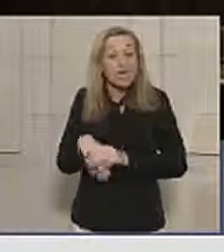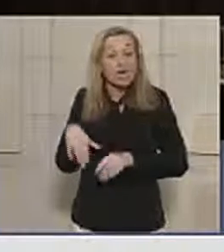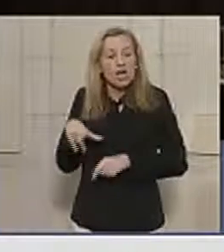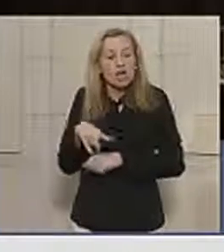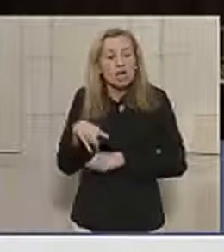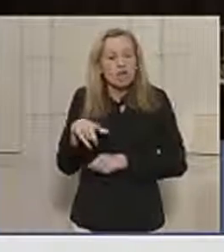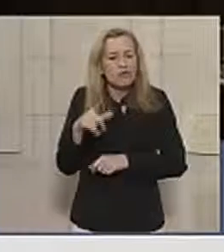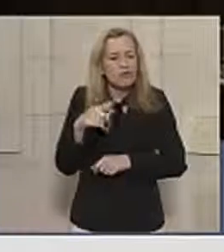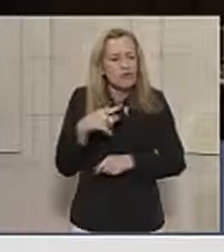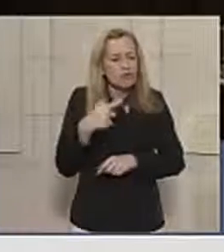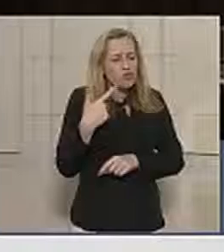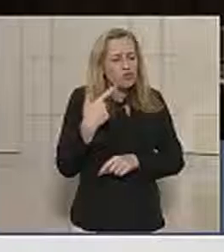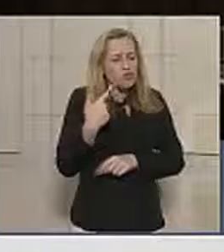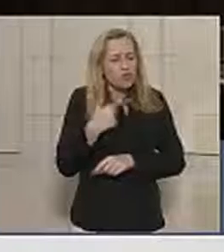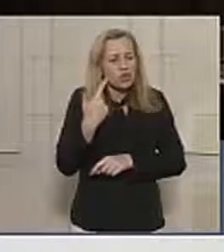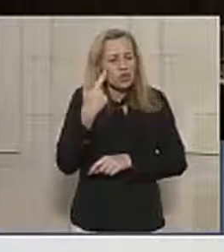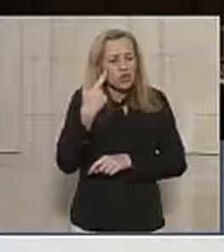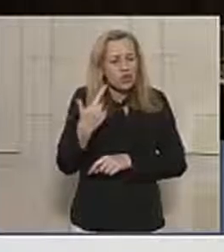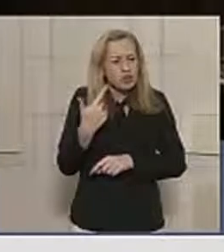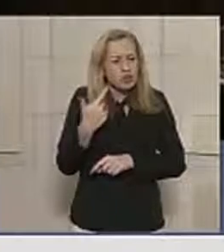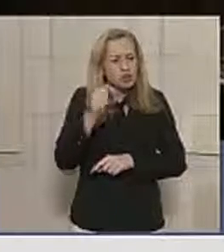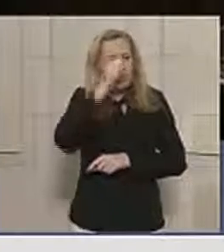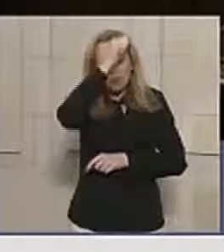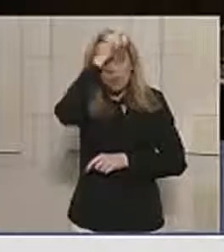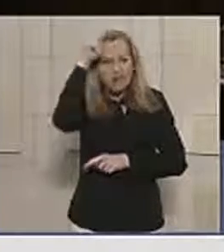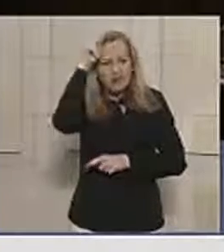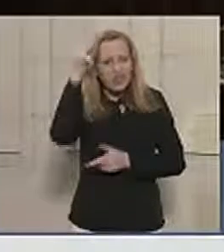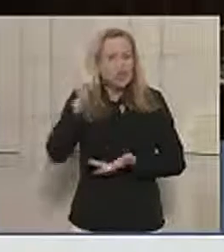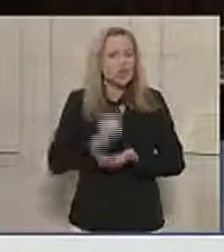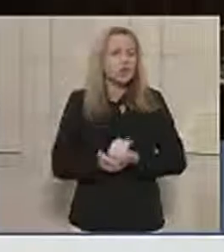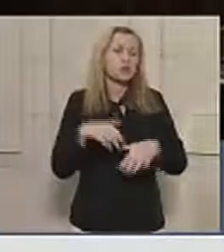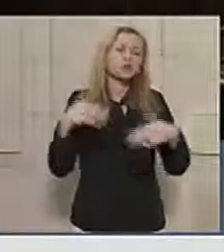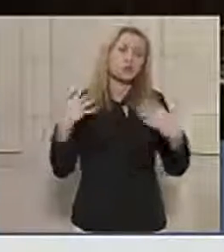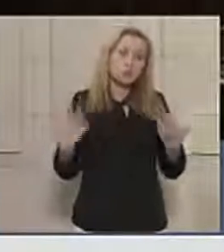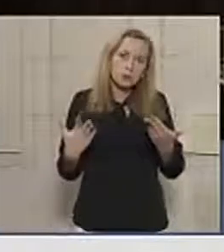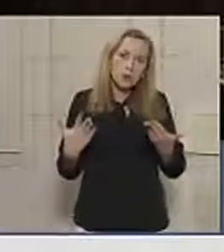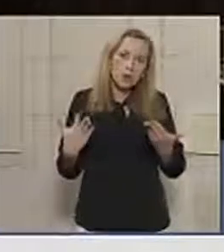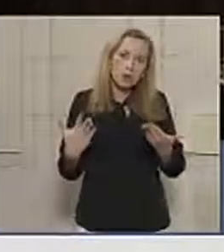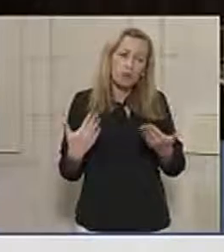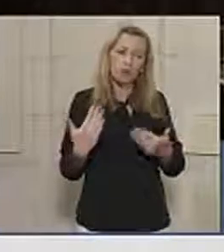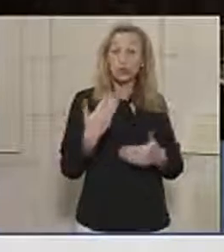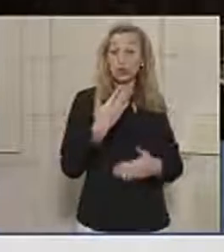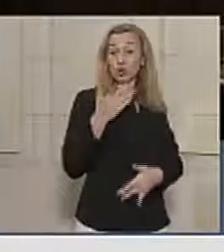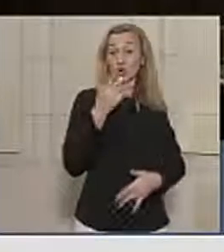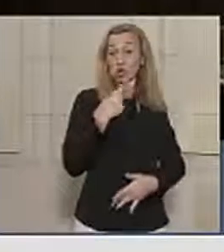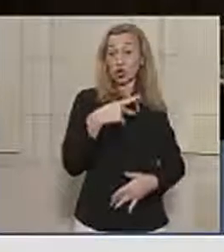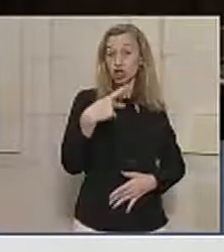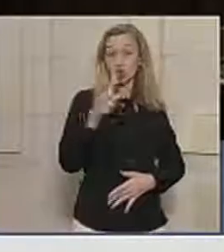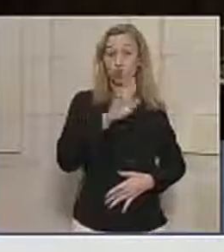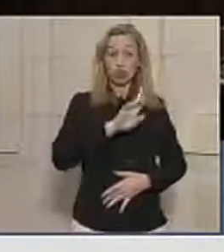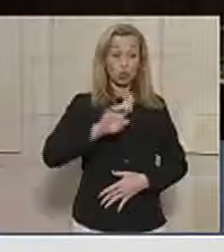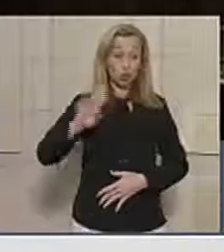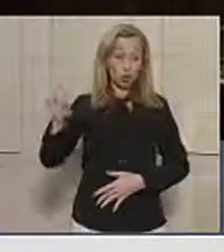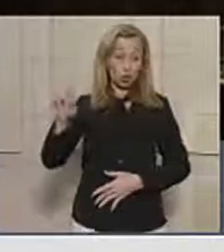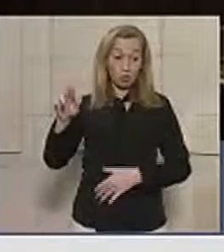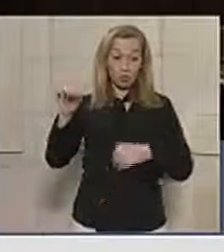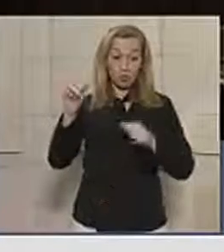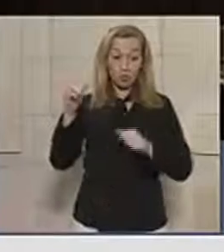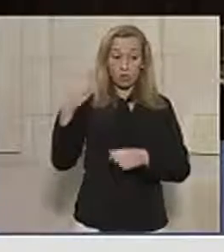muito destacado que o prefeito, que então submetia o seu nome ao crivo